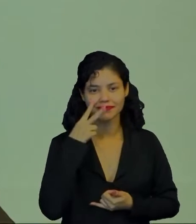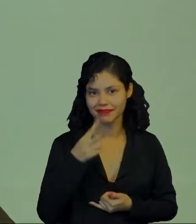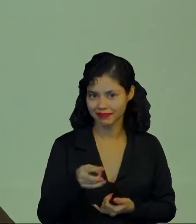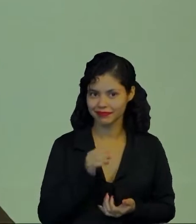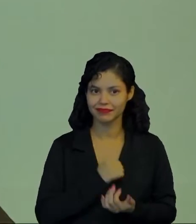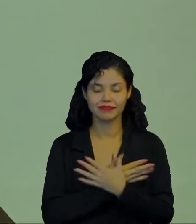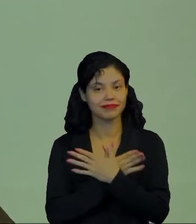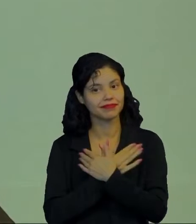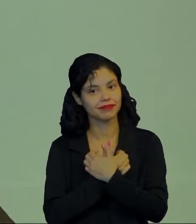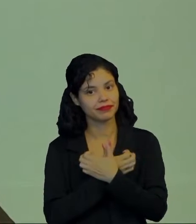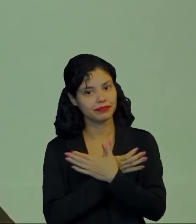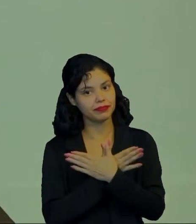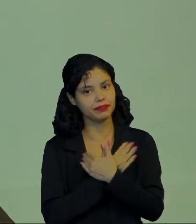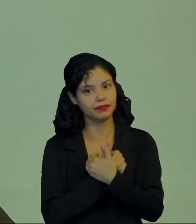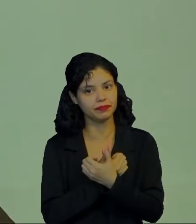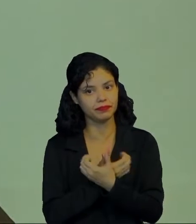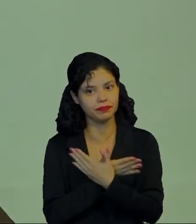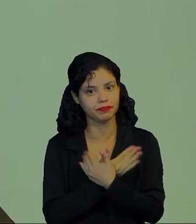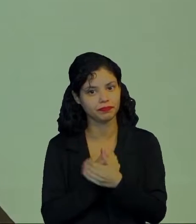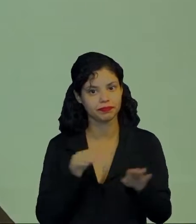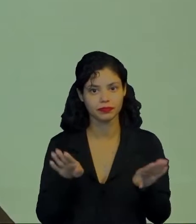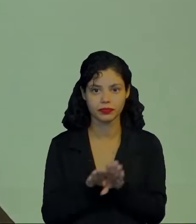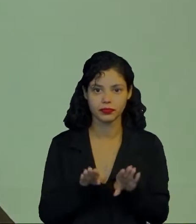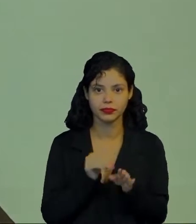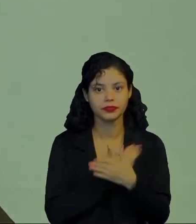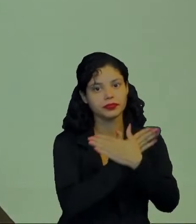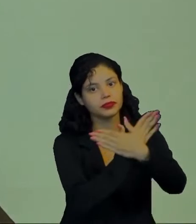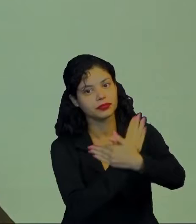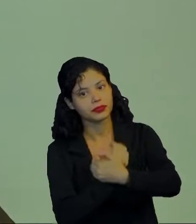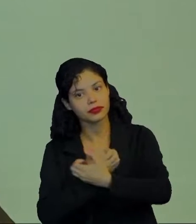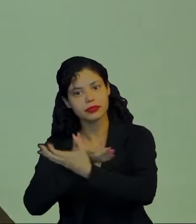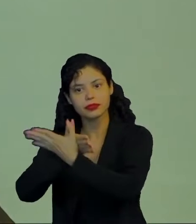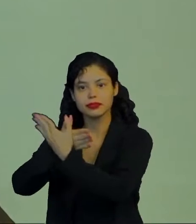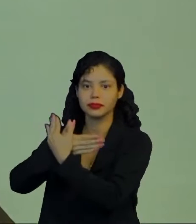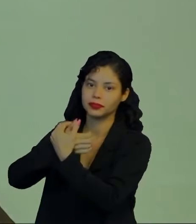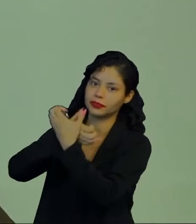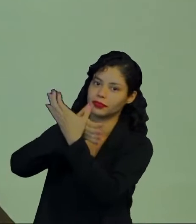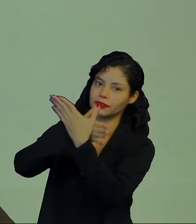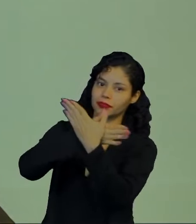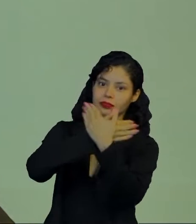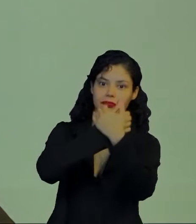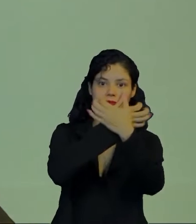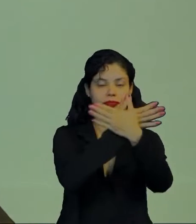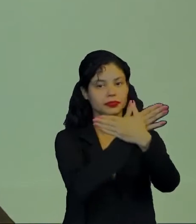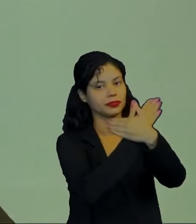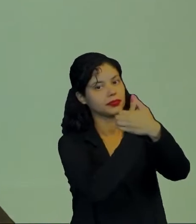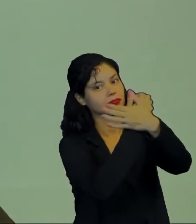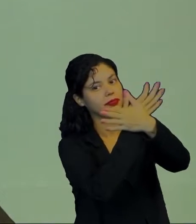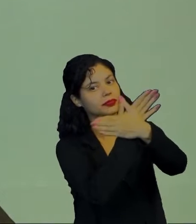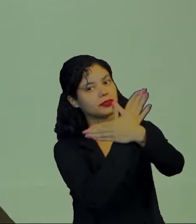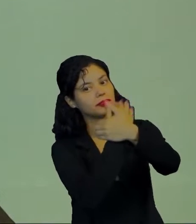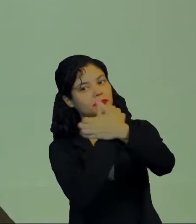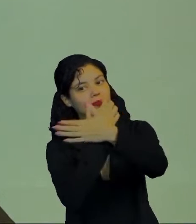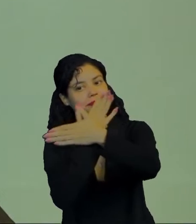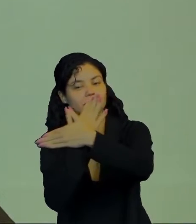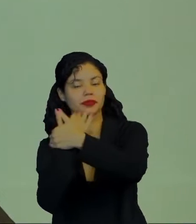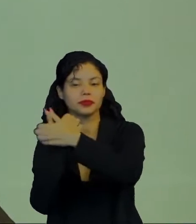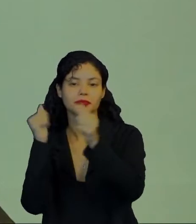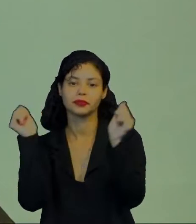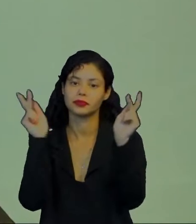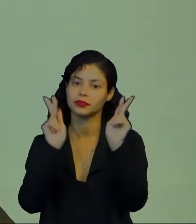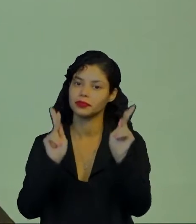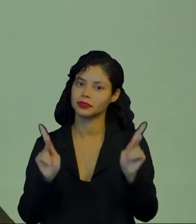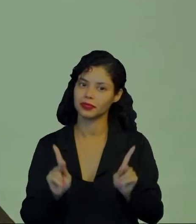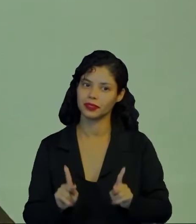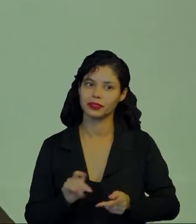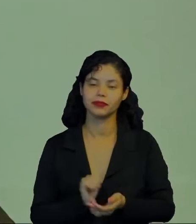as borboletas brincando? Elas ficam voando numa calma, numa paz. Então, como eu falei